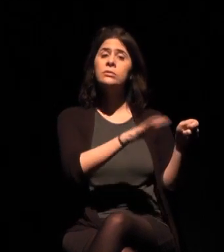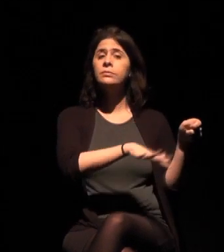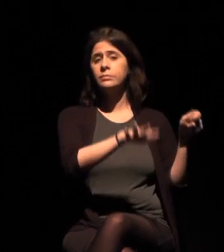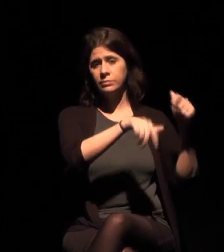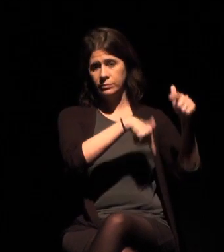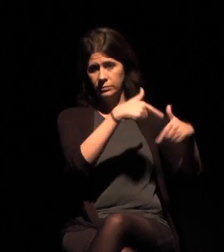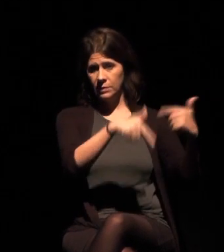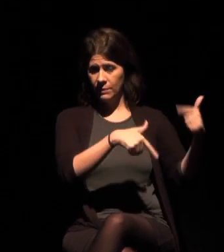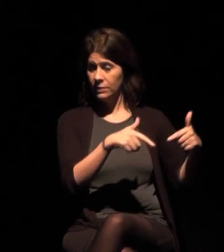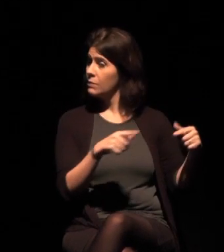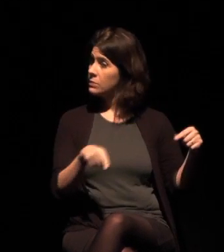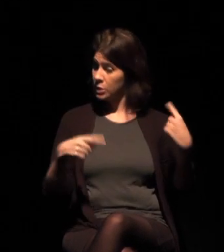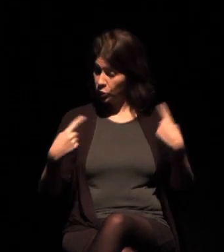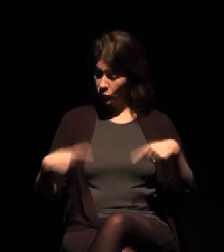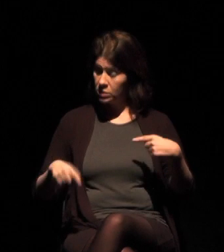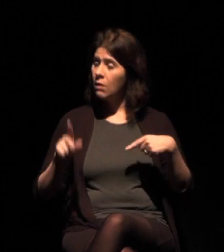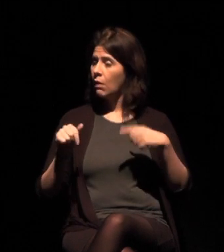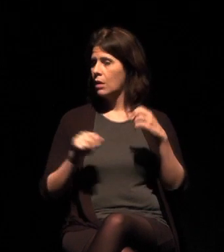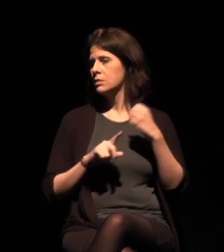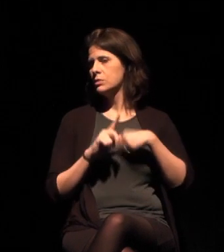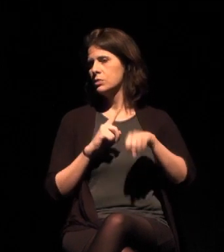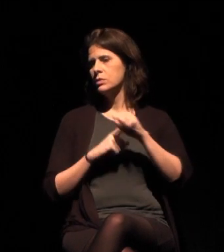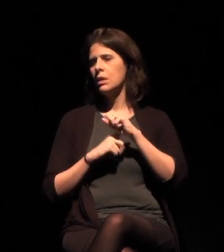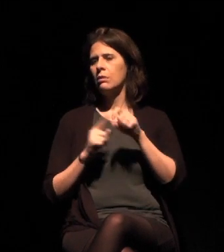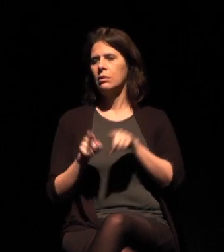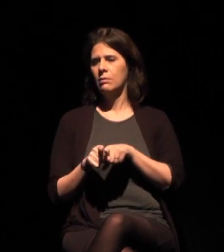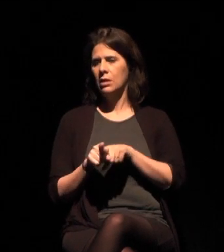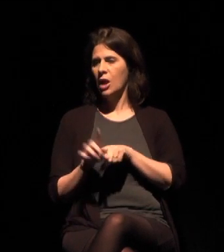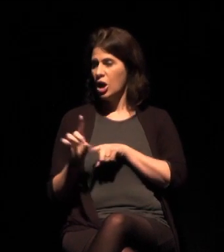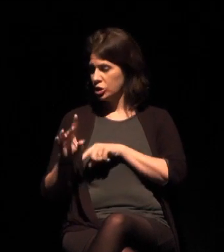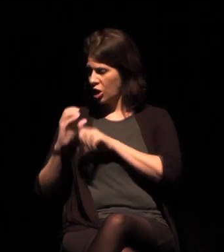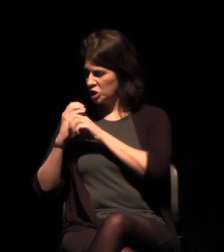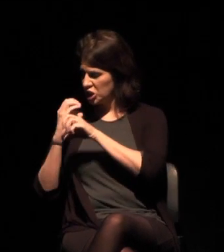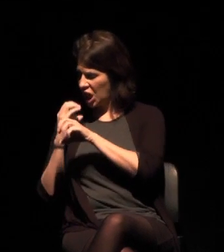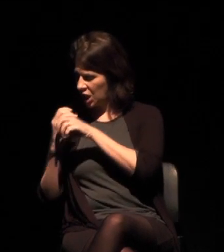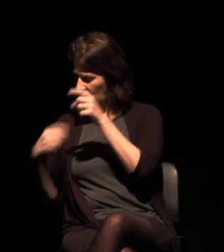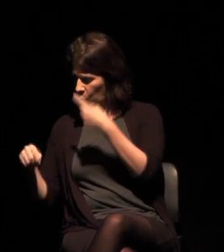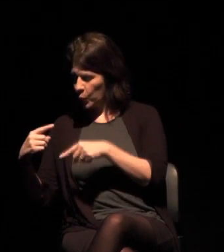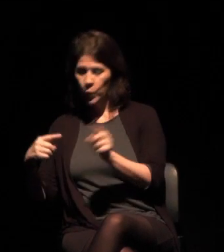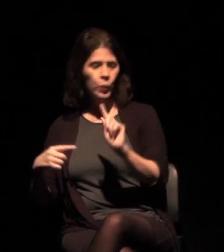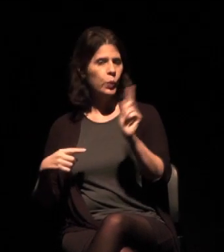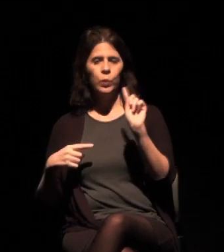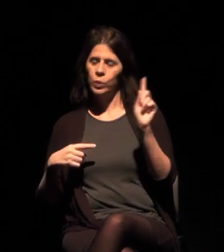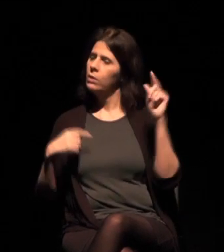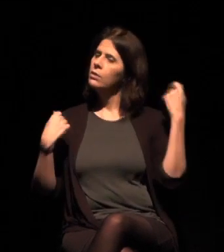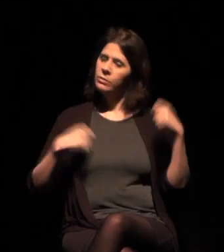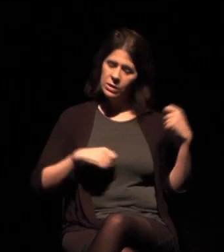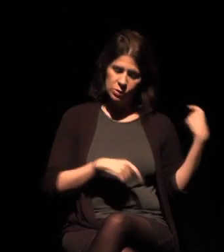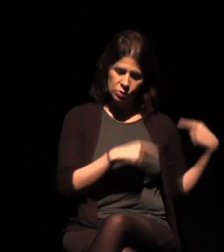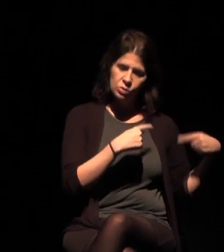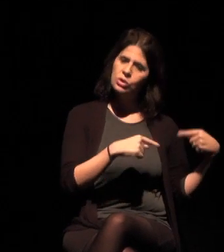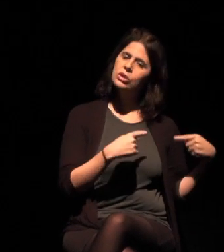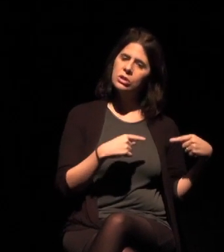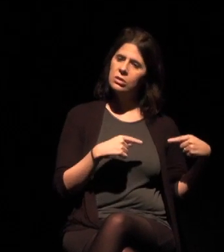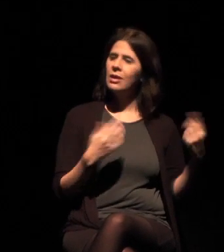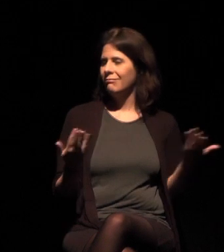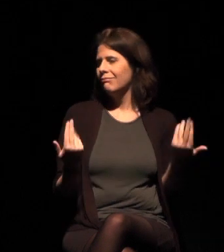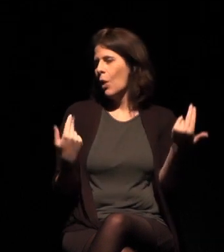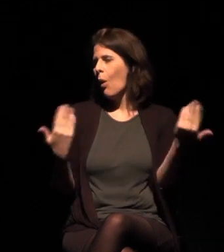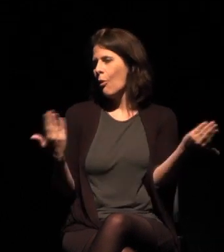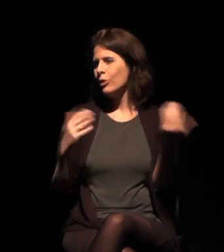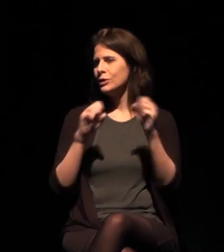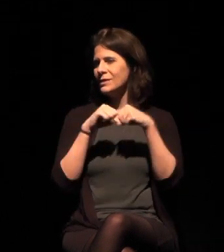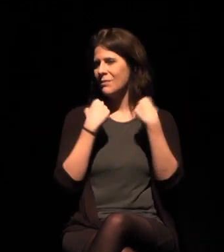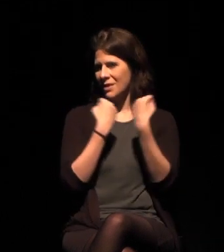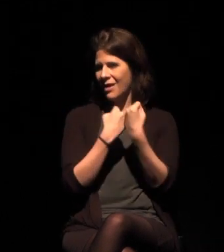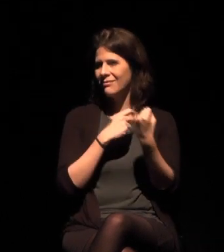tanto aí só o pessoal da engenharia que vai ficar assistindo isso acho que existe realmente encontro e discussão como esse por exemplo que envolve várias